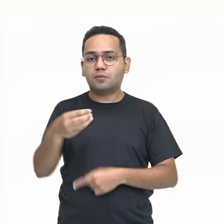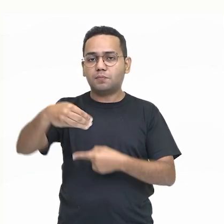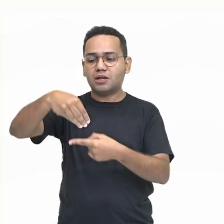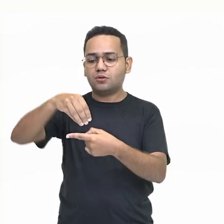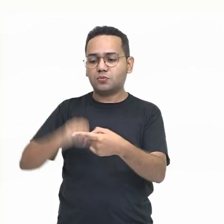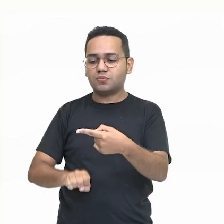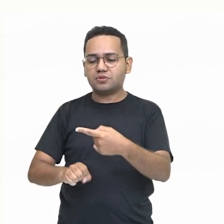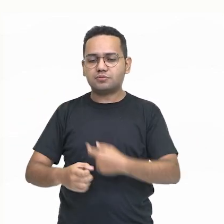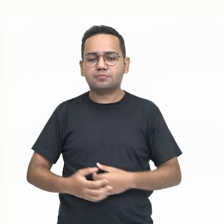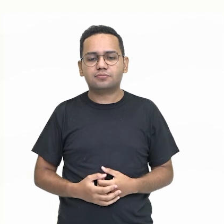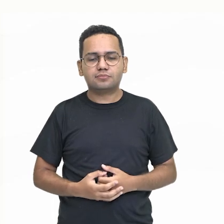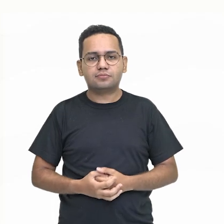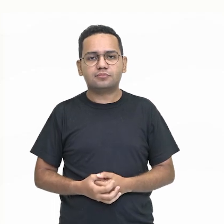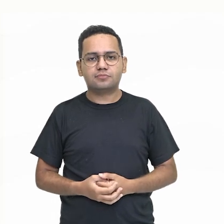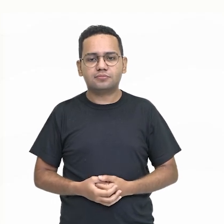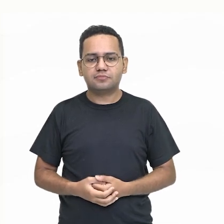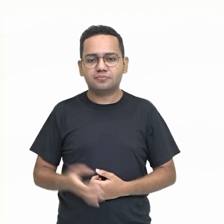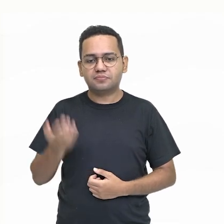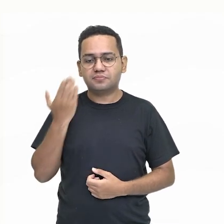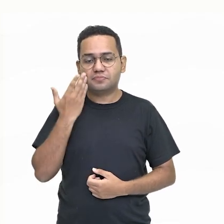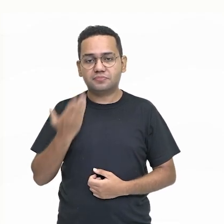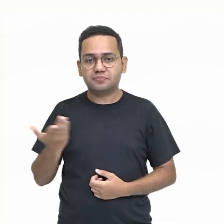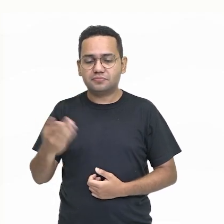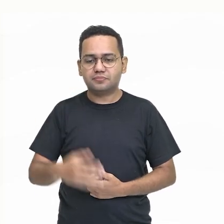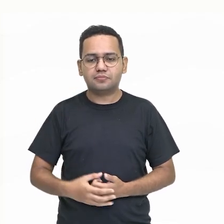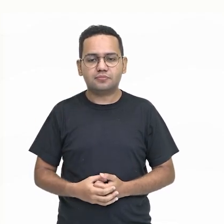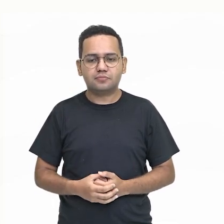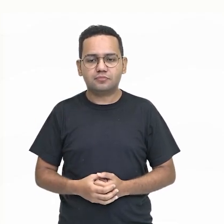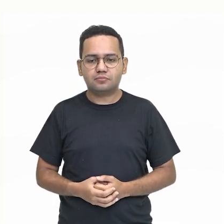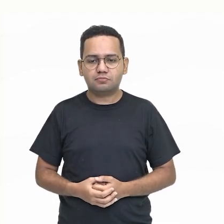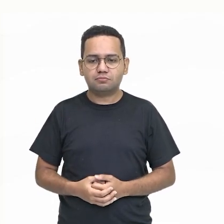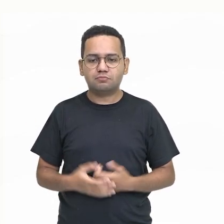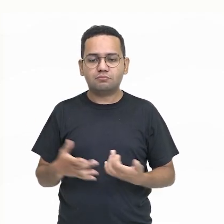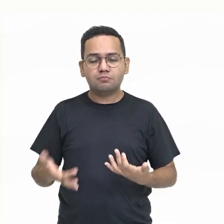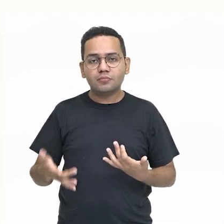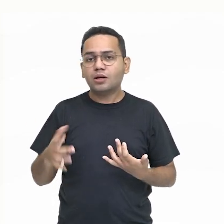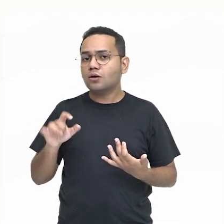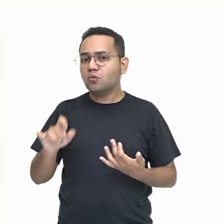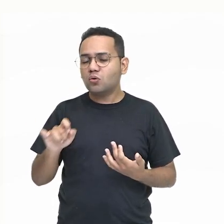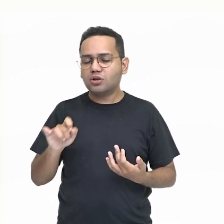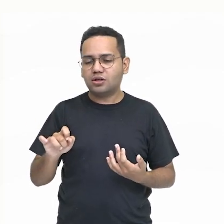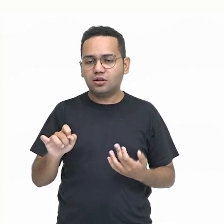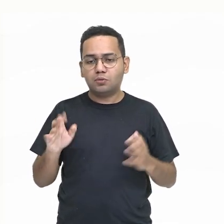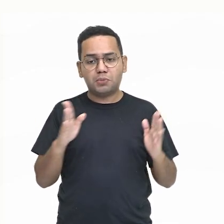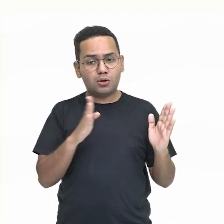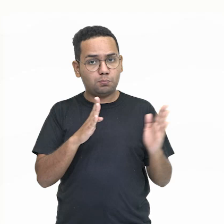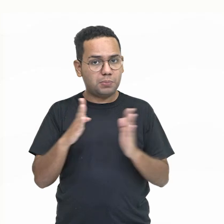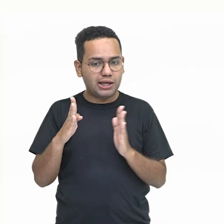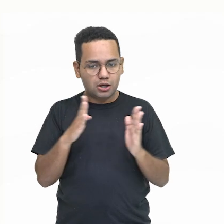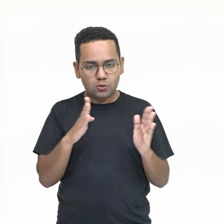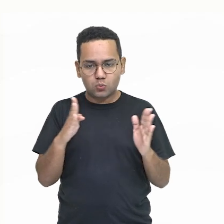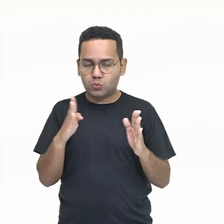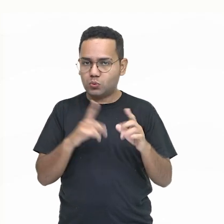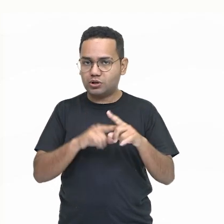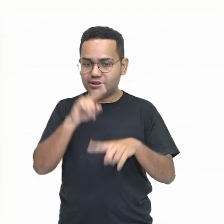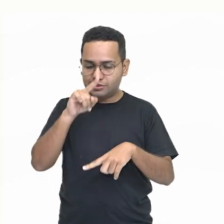30 metros por segundo. E a cada 2 segundos.